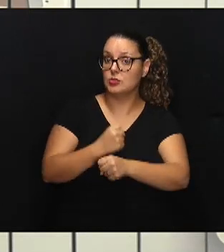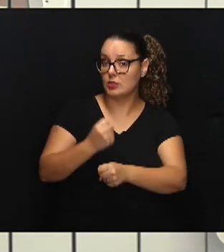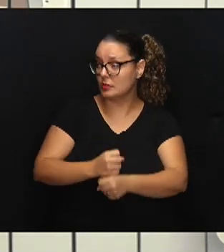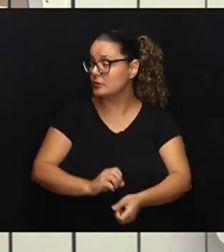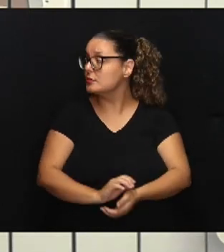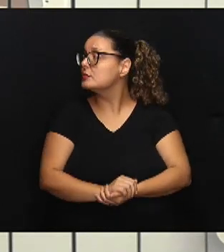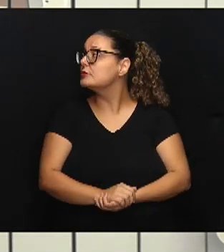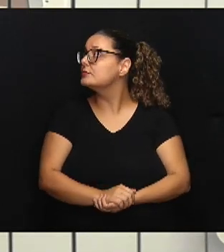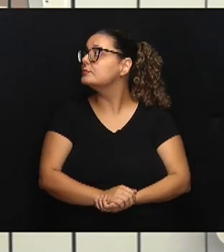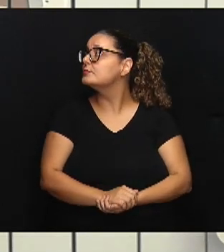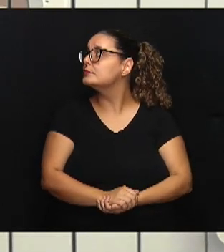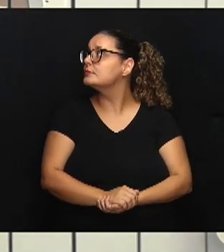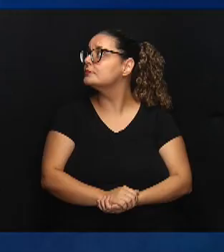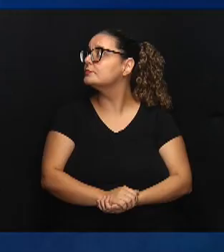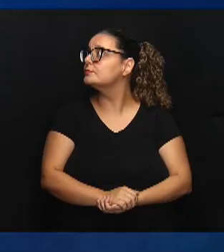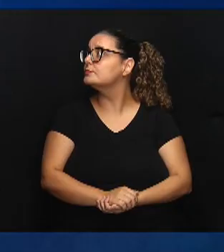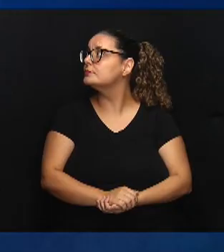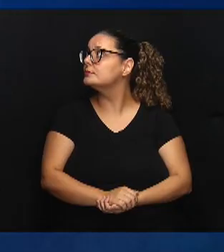anos.